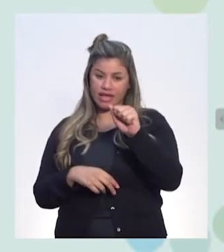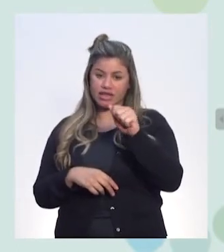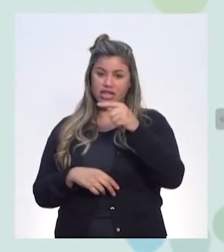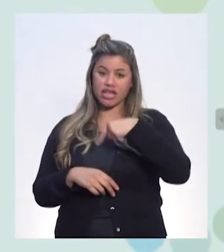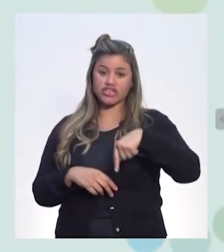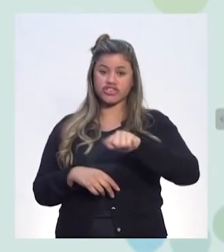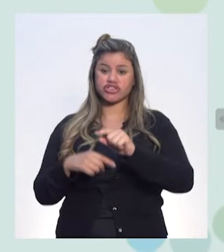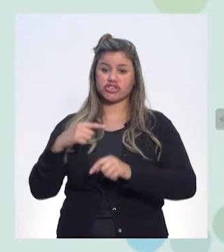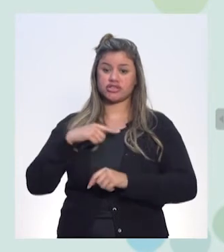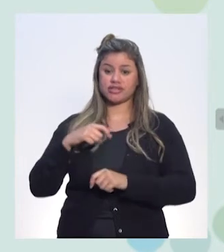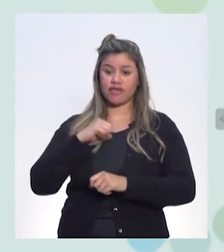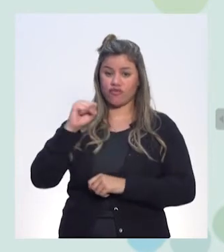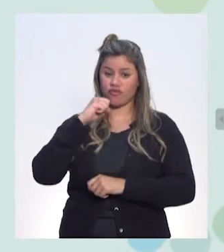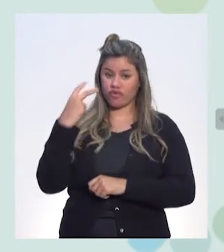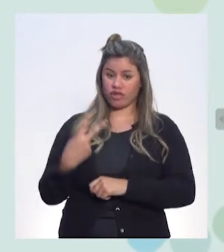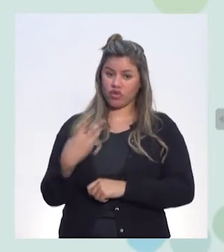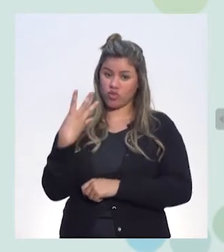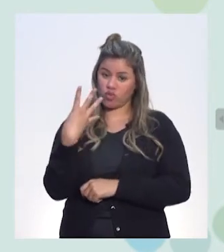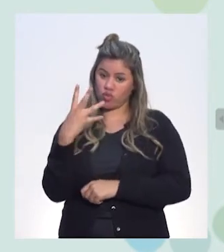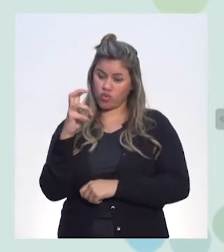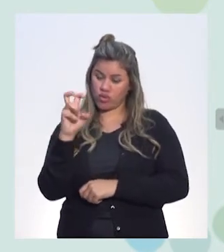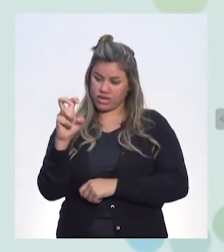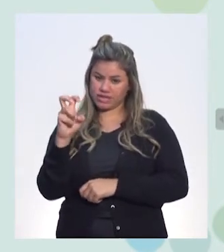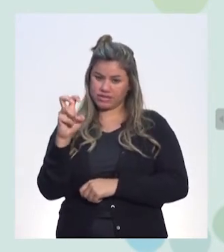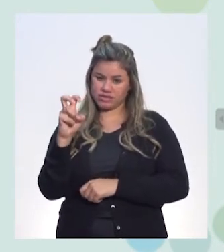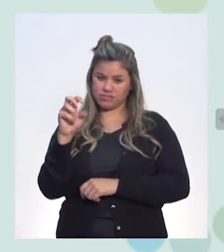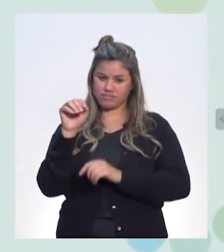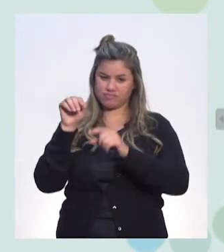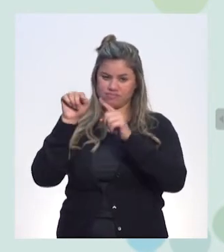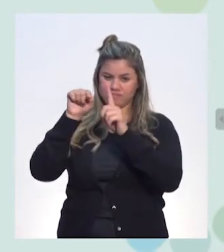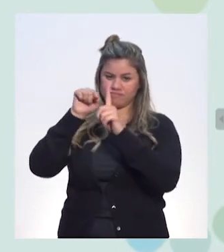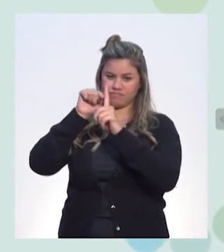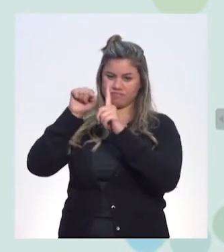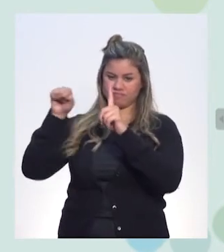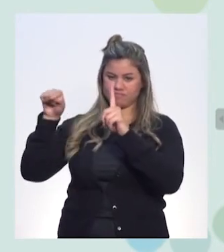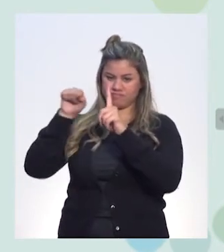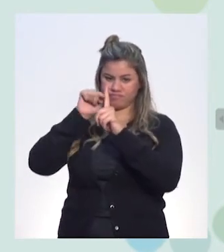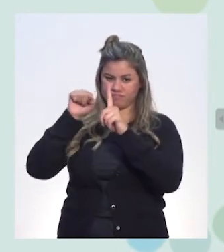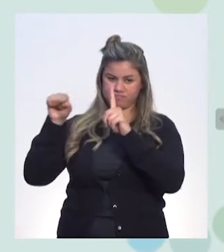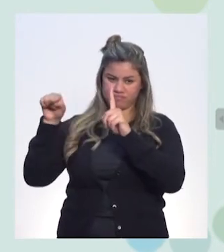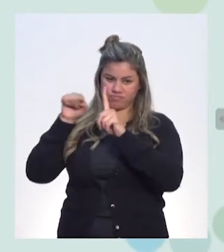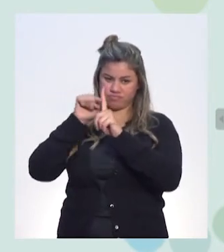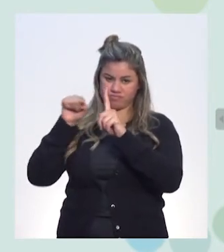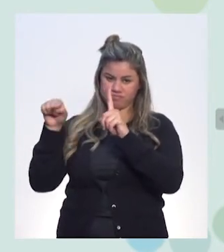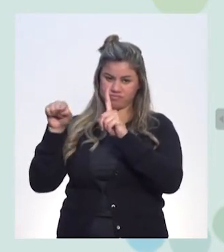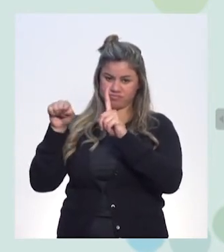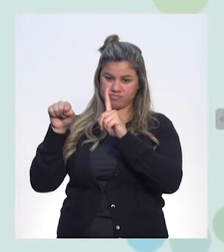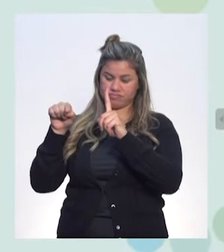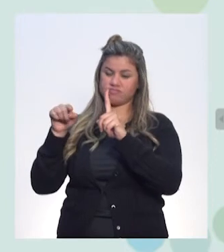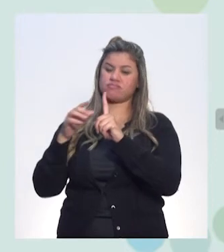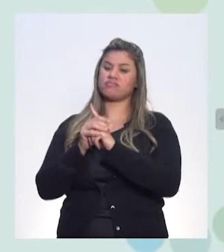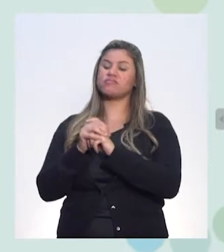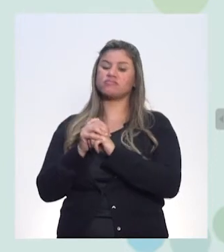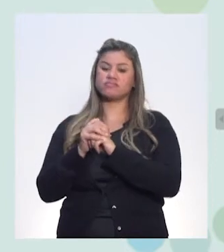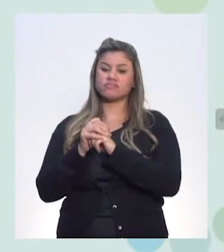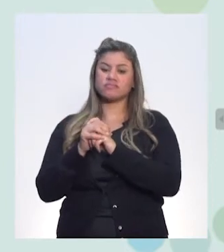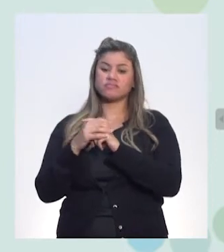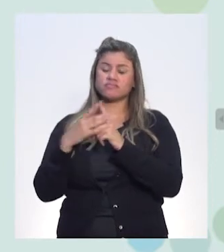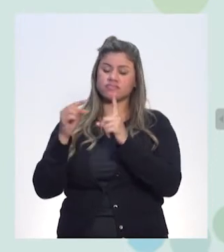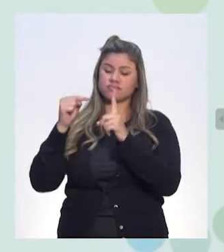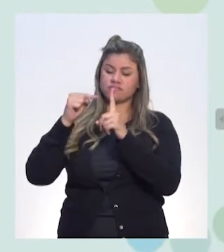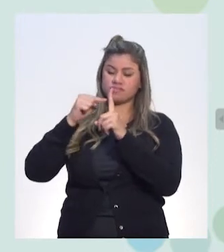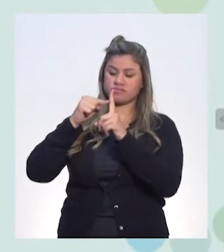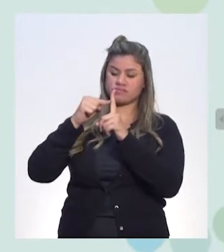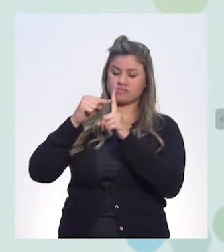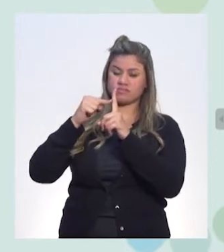valor 45 para o tamanho da sombra. Então, aqui, como este